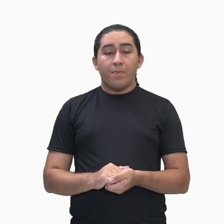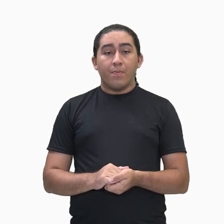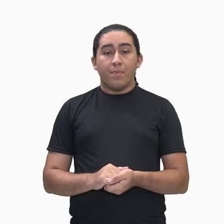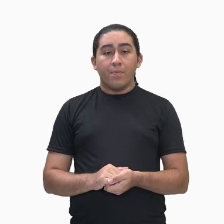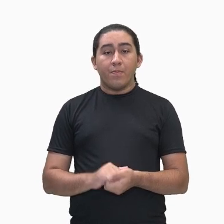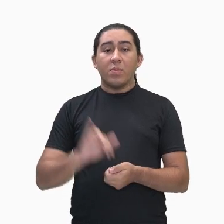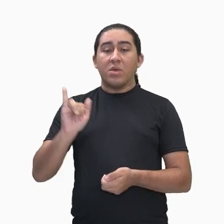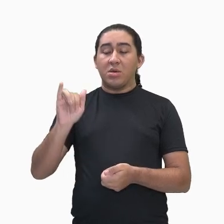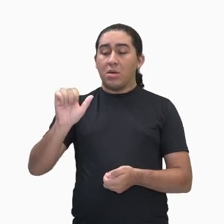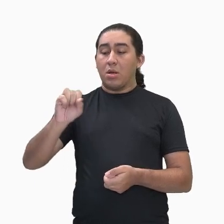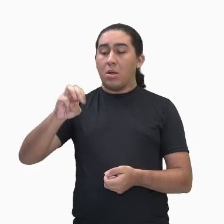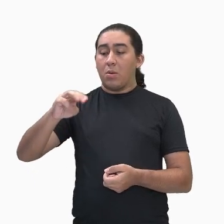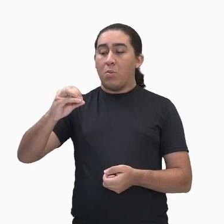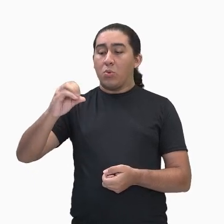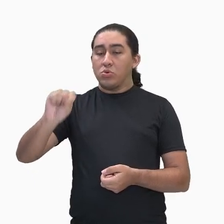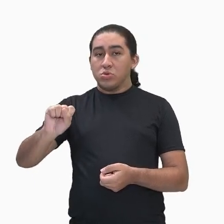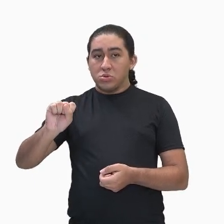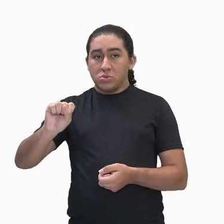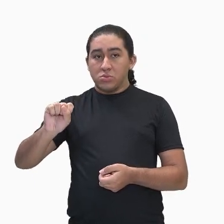Íamos,